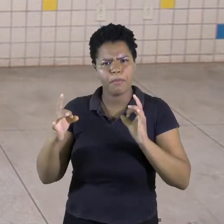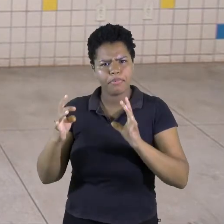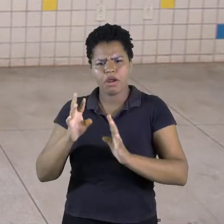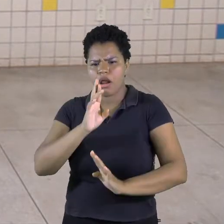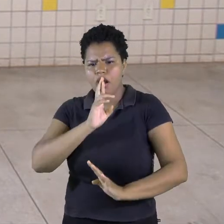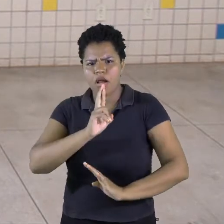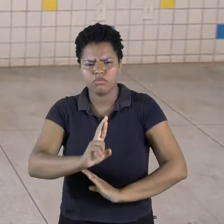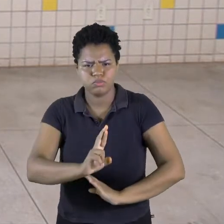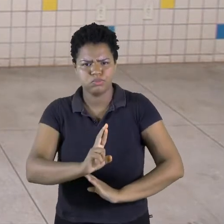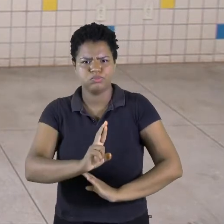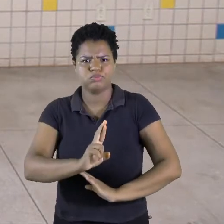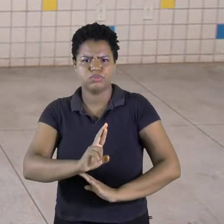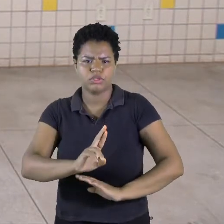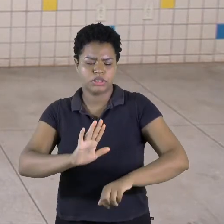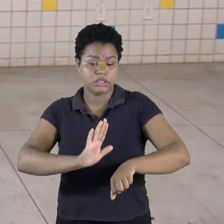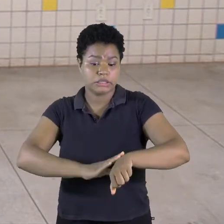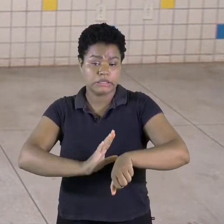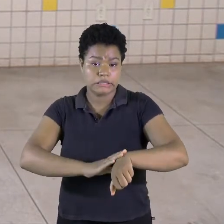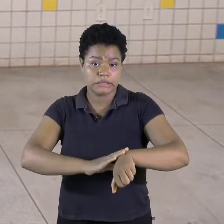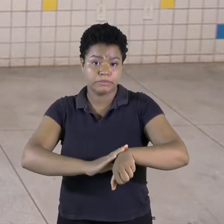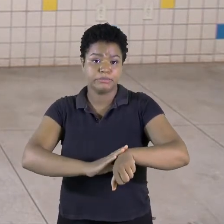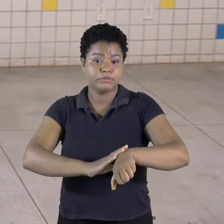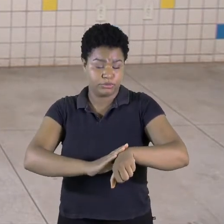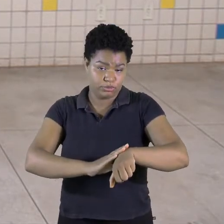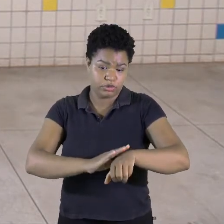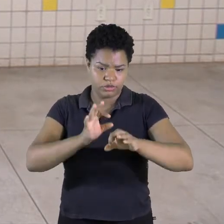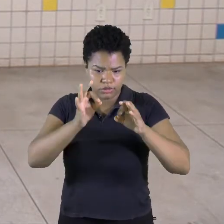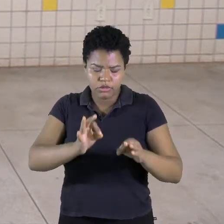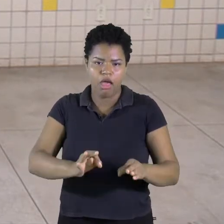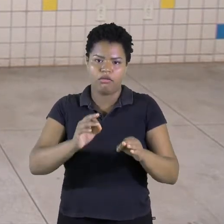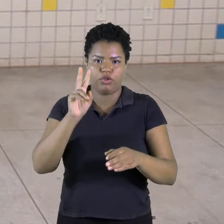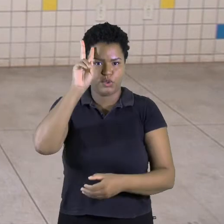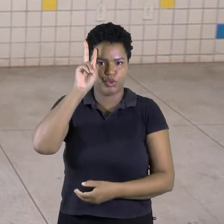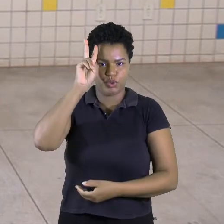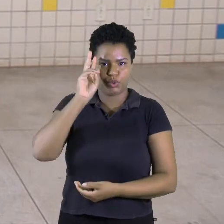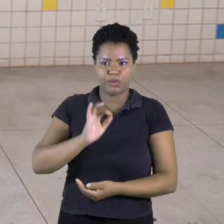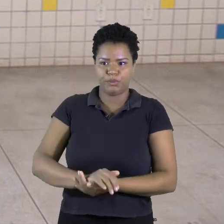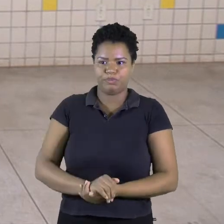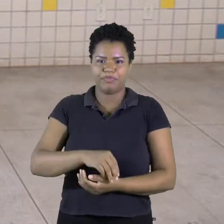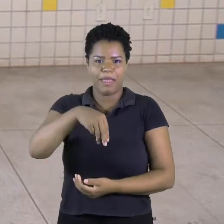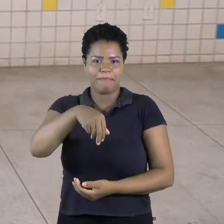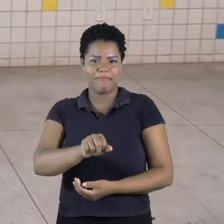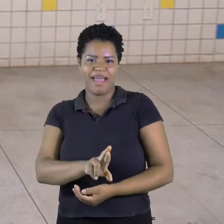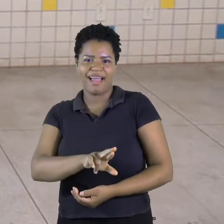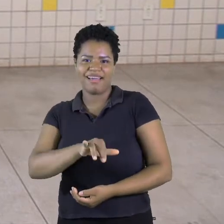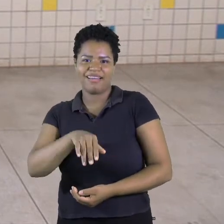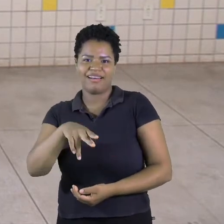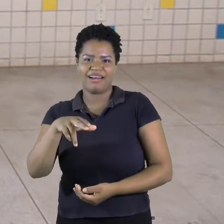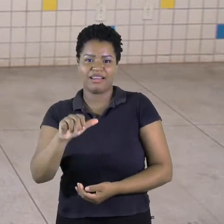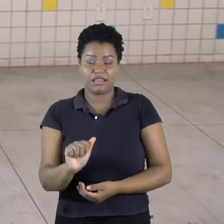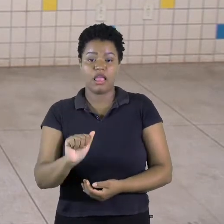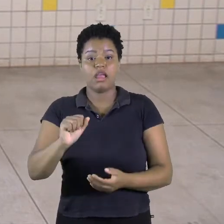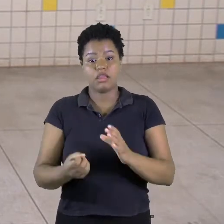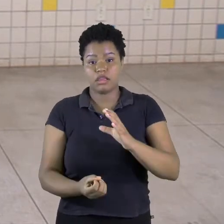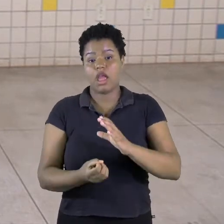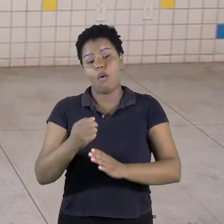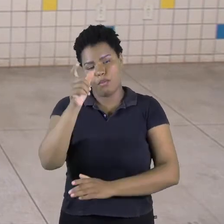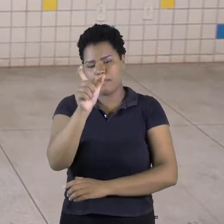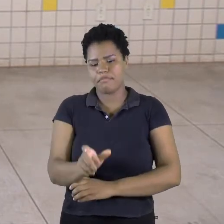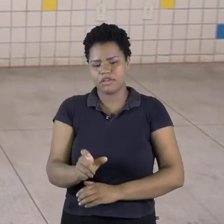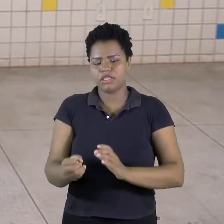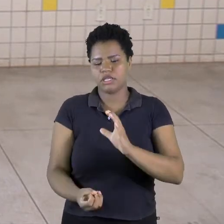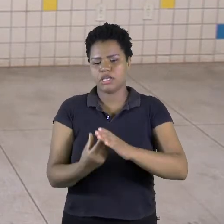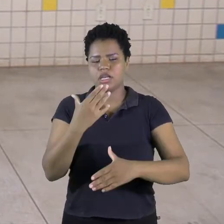resposta do tempo exato da história. Então, olha só, a Marina é uma personagem criada por Maurício de Souza, isso mesmo, Maurício